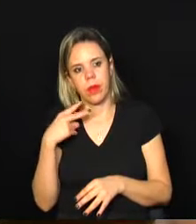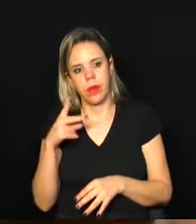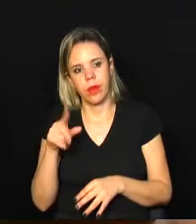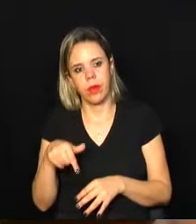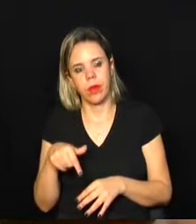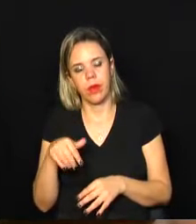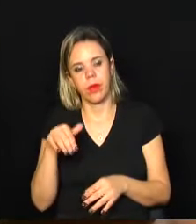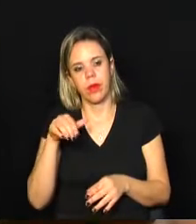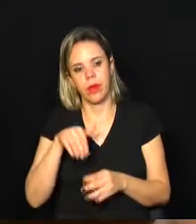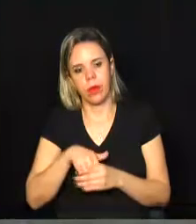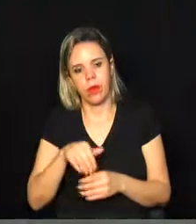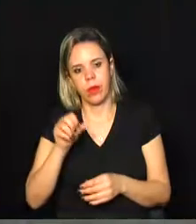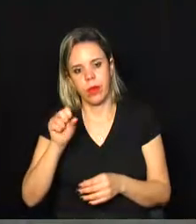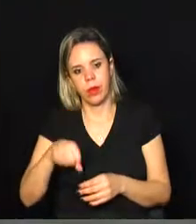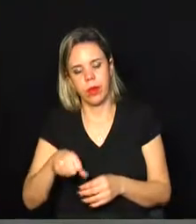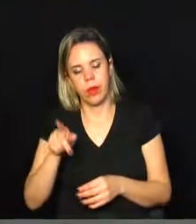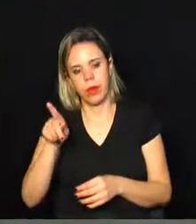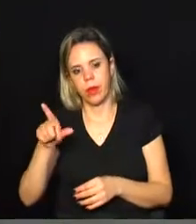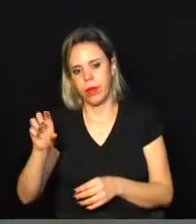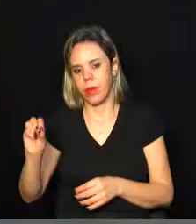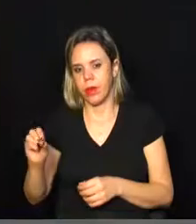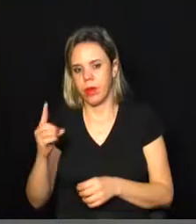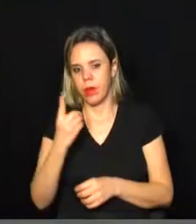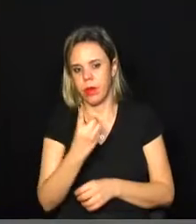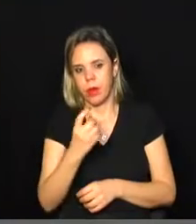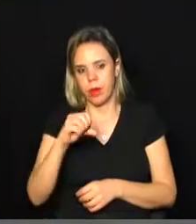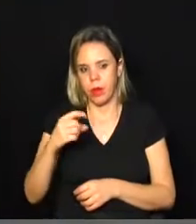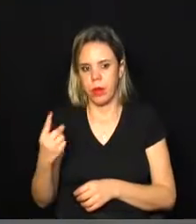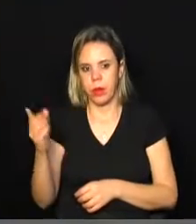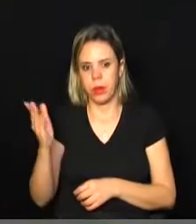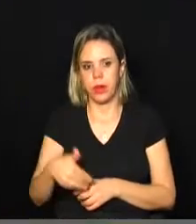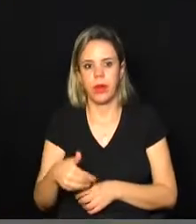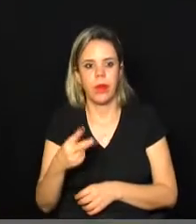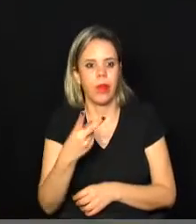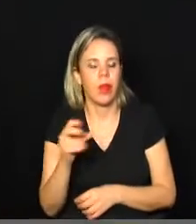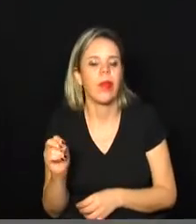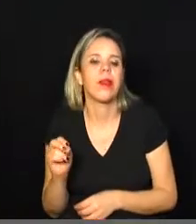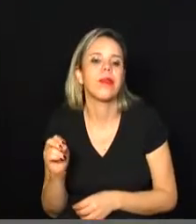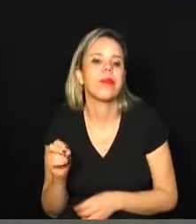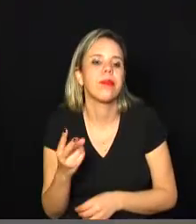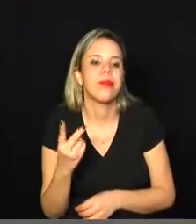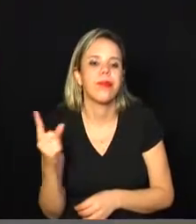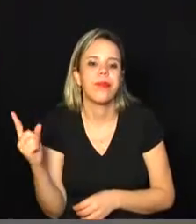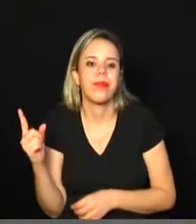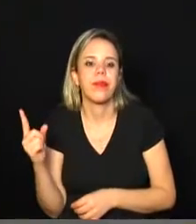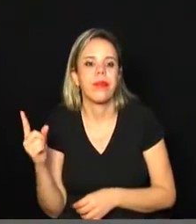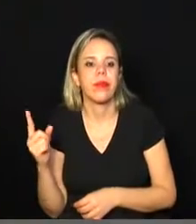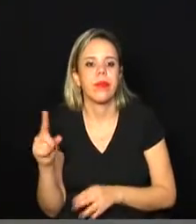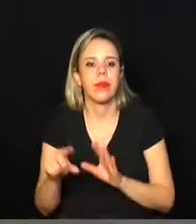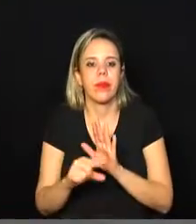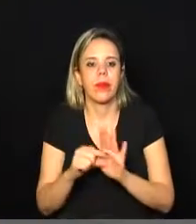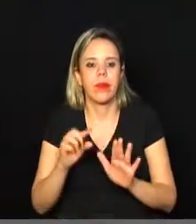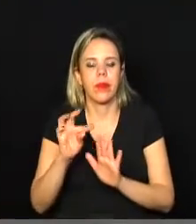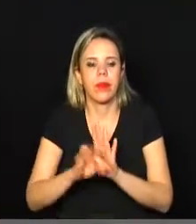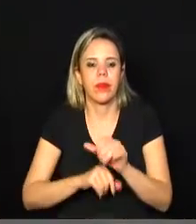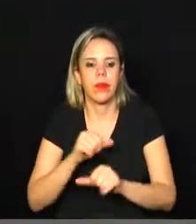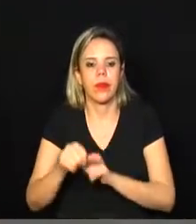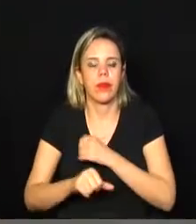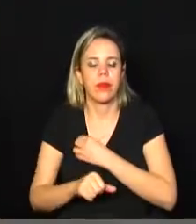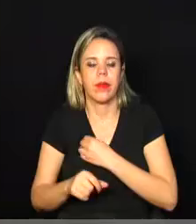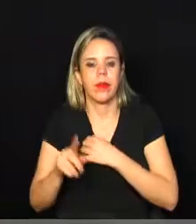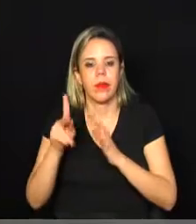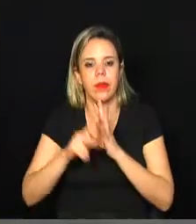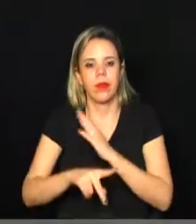favorável ao PL o 19 1/20 21 e a emenda modificativa de